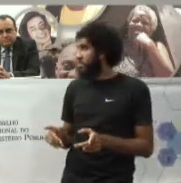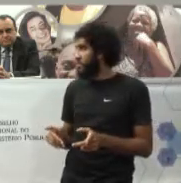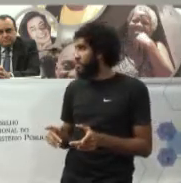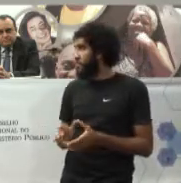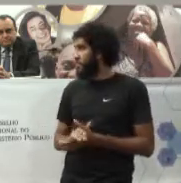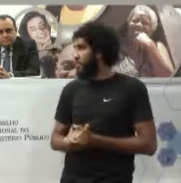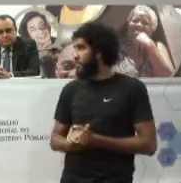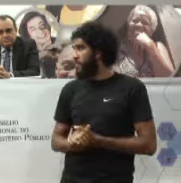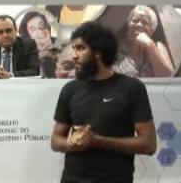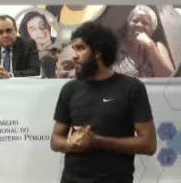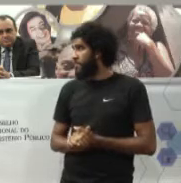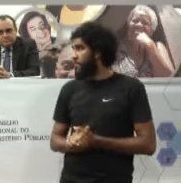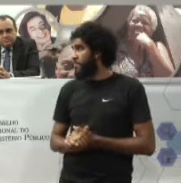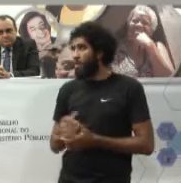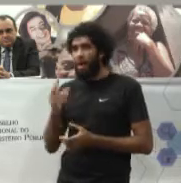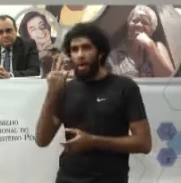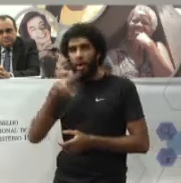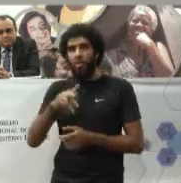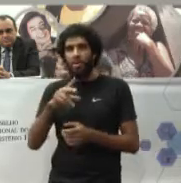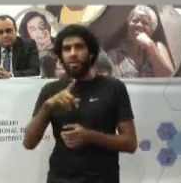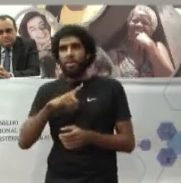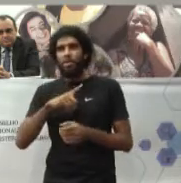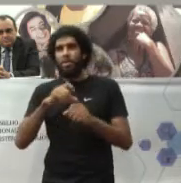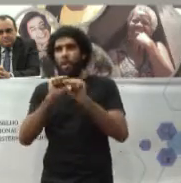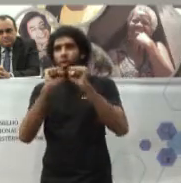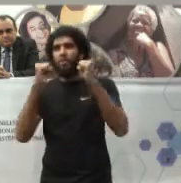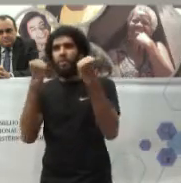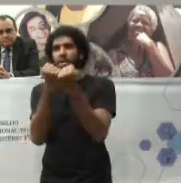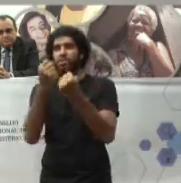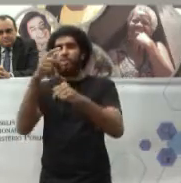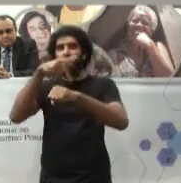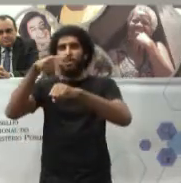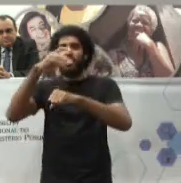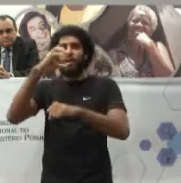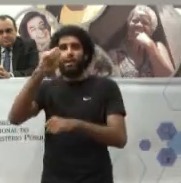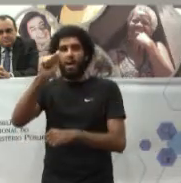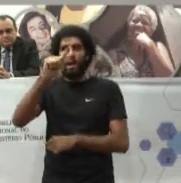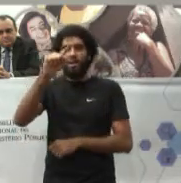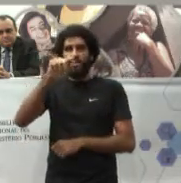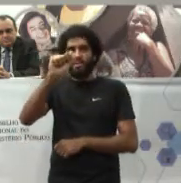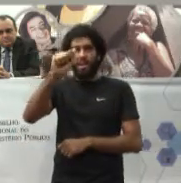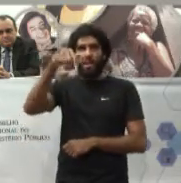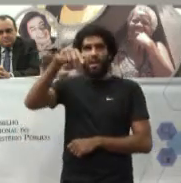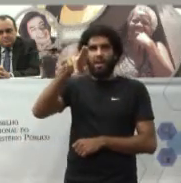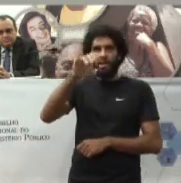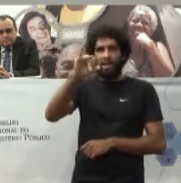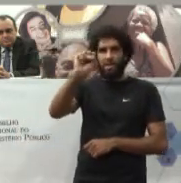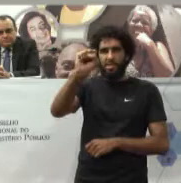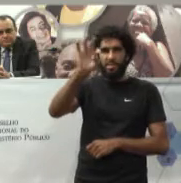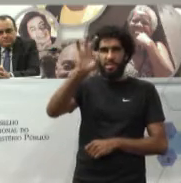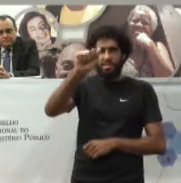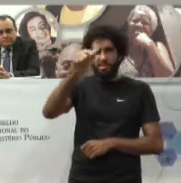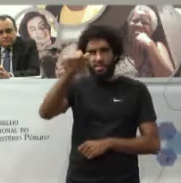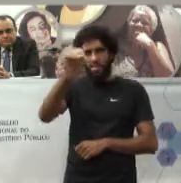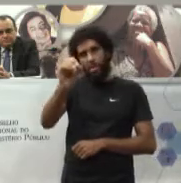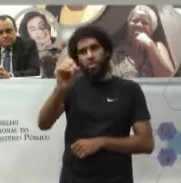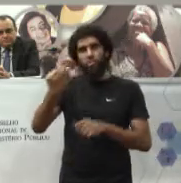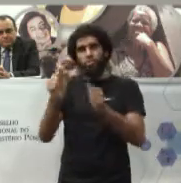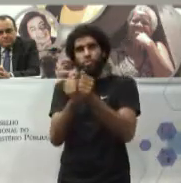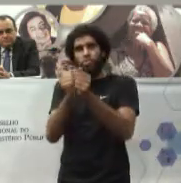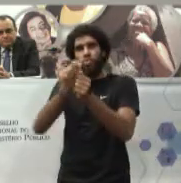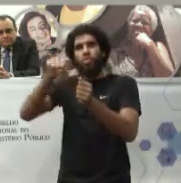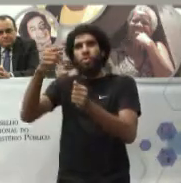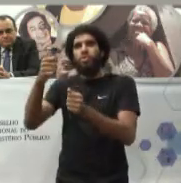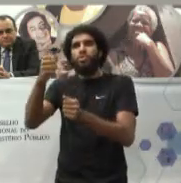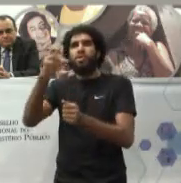na conferência de astana no casaquistão onde tive o privilégio de representar o brasil junto com outros 150 países do mundo e